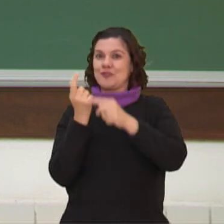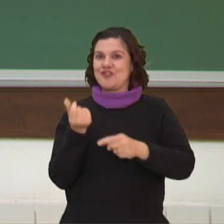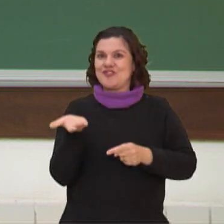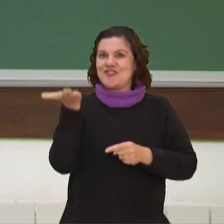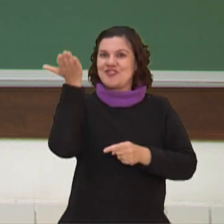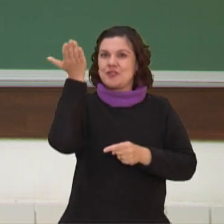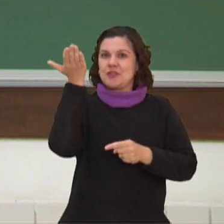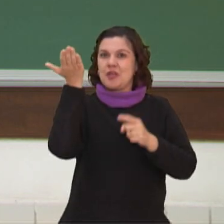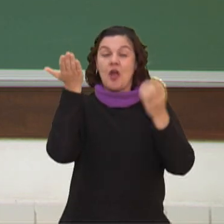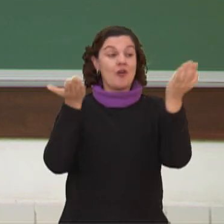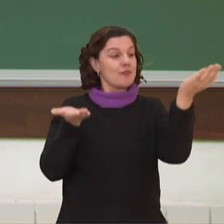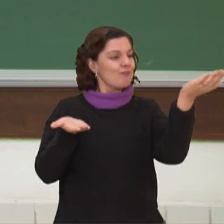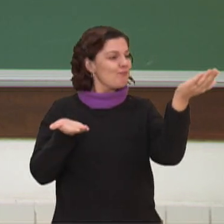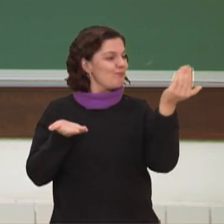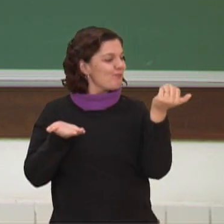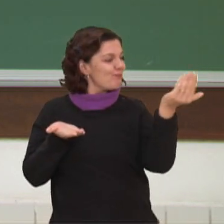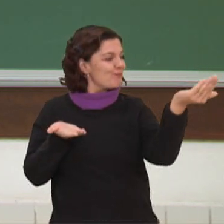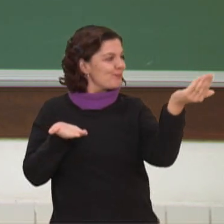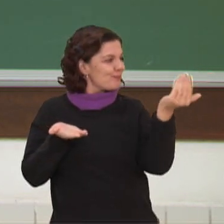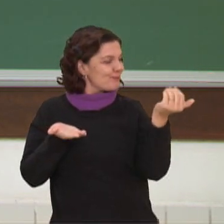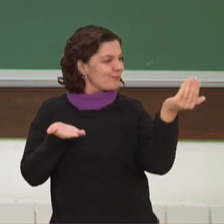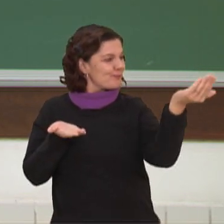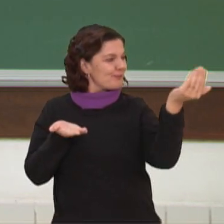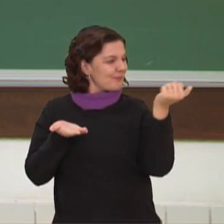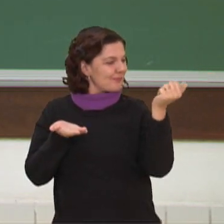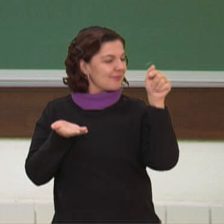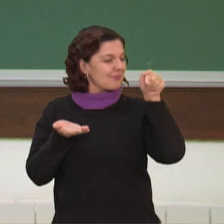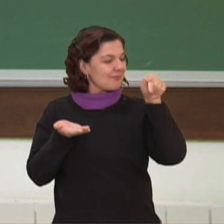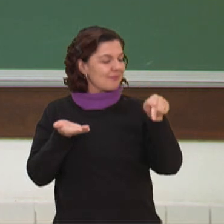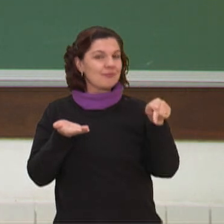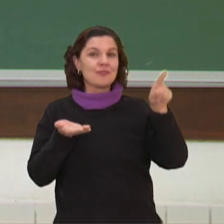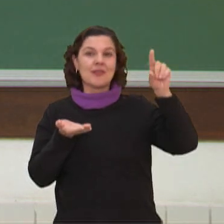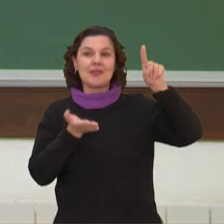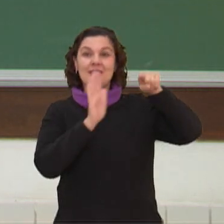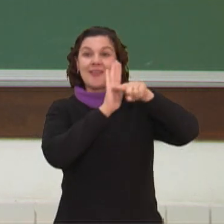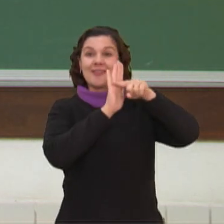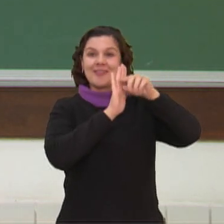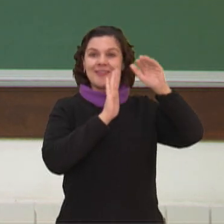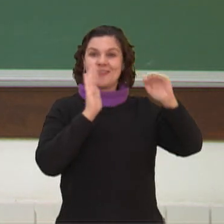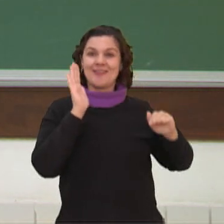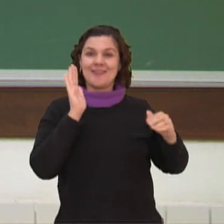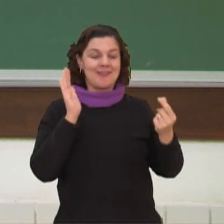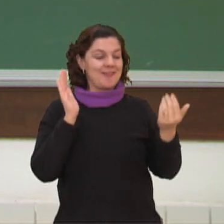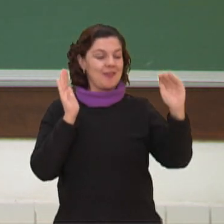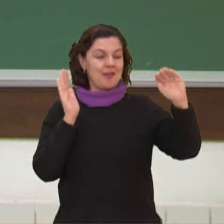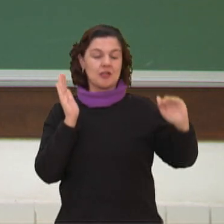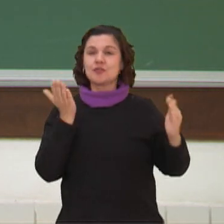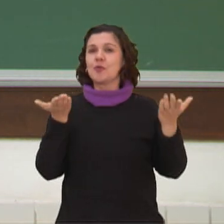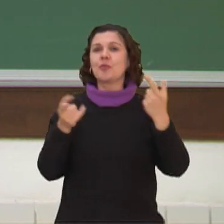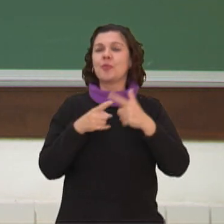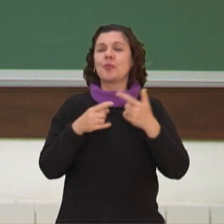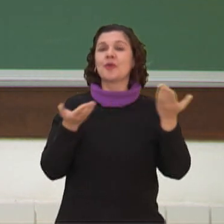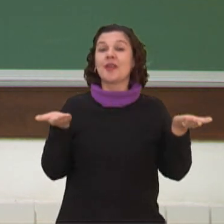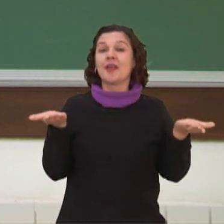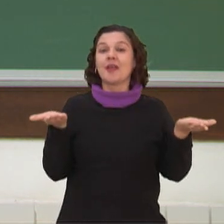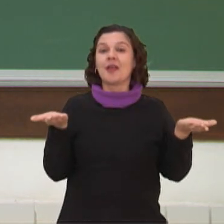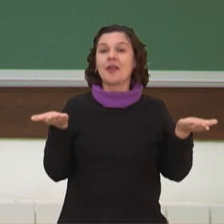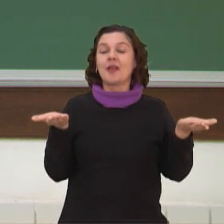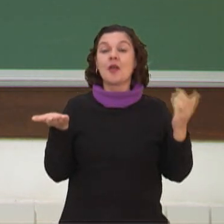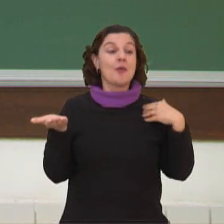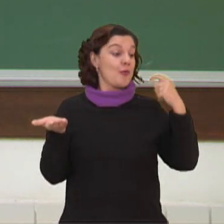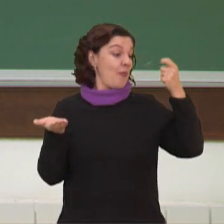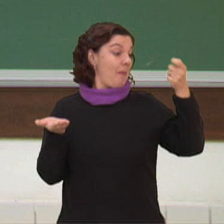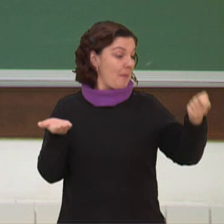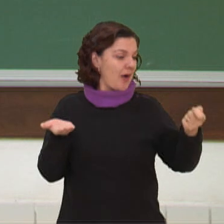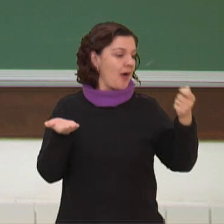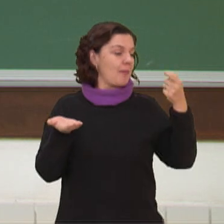positivo. Se eu importar mais, eu terei um saldo negativo. Por quê? Porque eu tenho que pagar